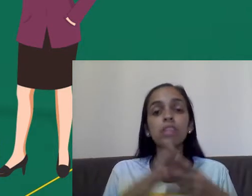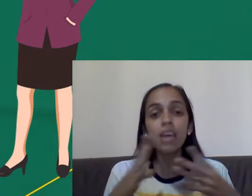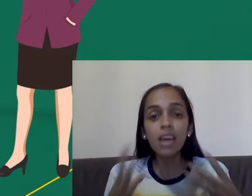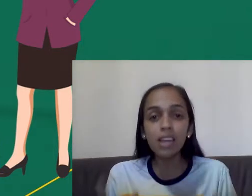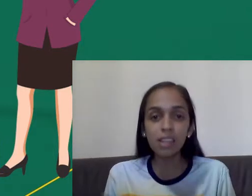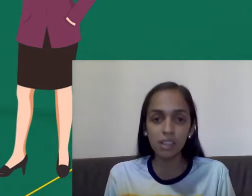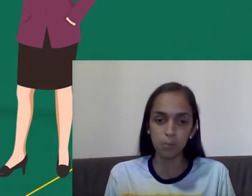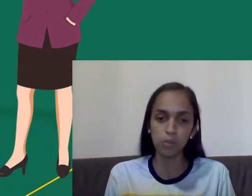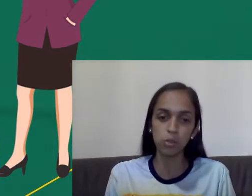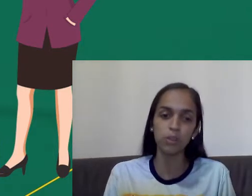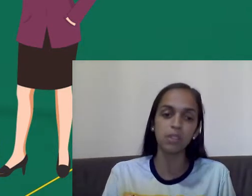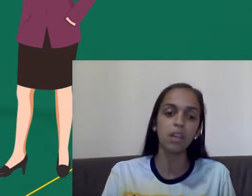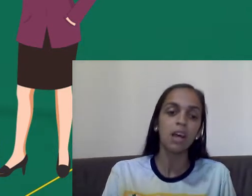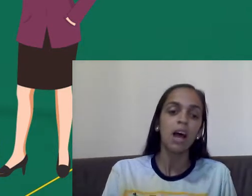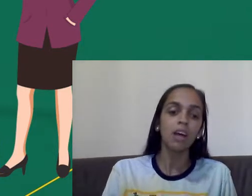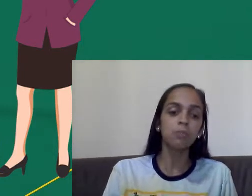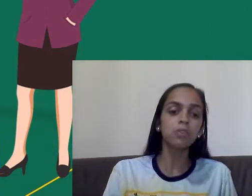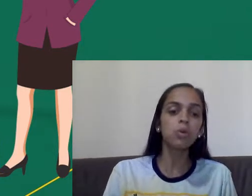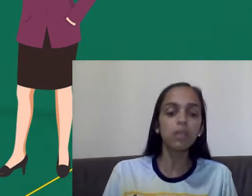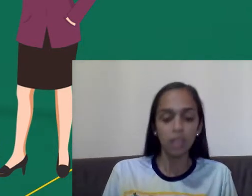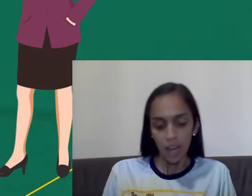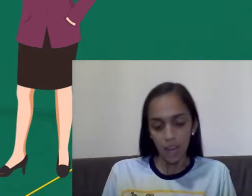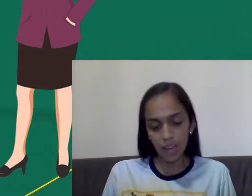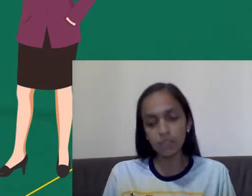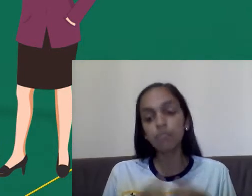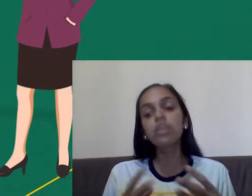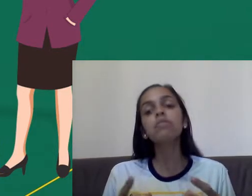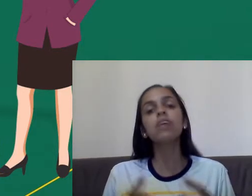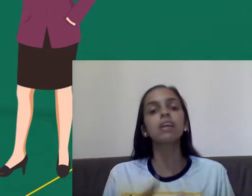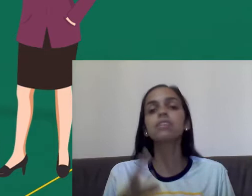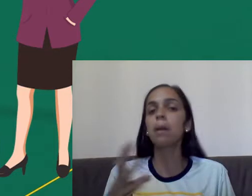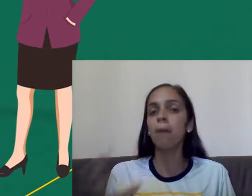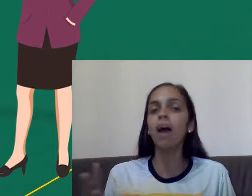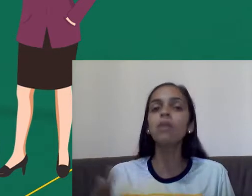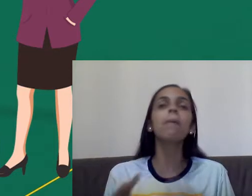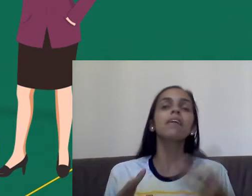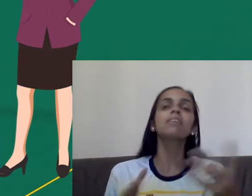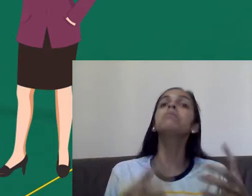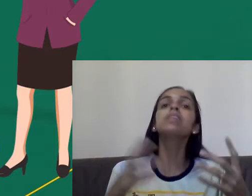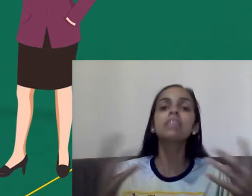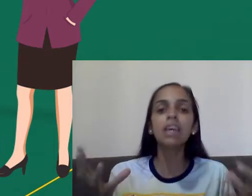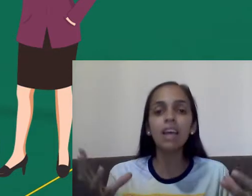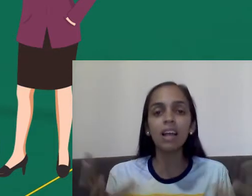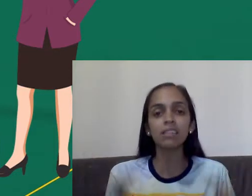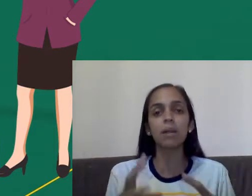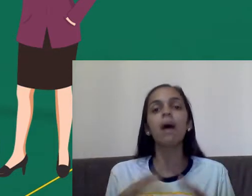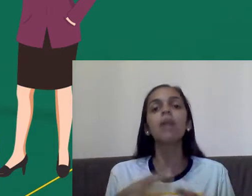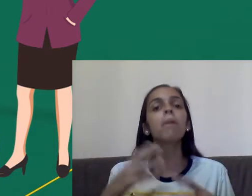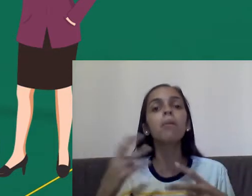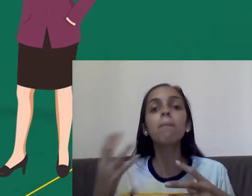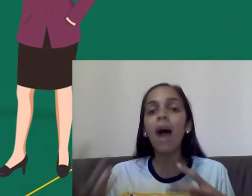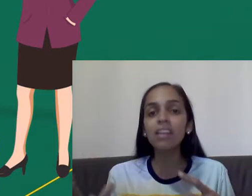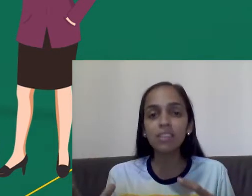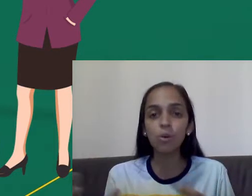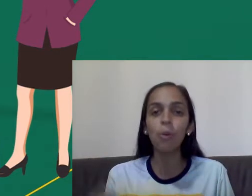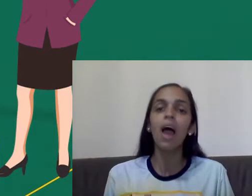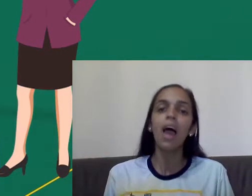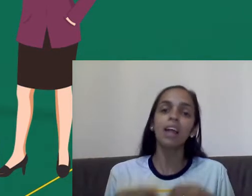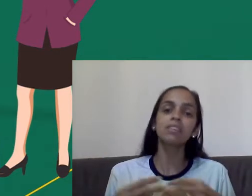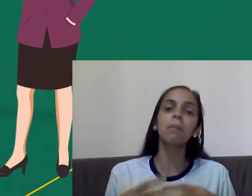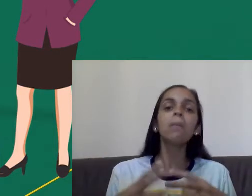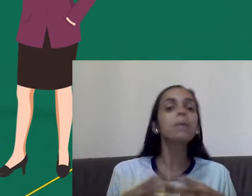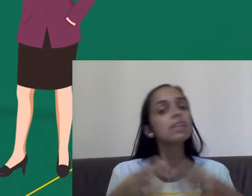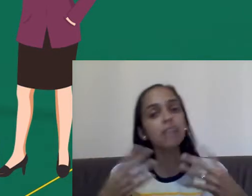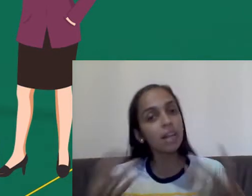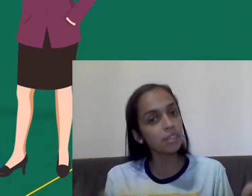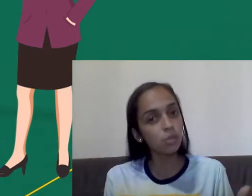da falta de renda das pessoas. As pessoas, elas vivem, elas trabalham para se manter, elas trabalham para o básico,